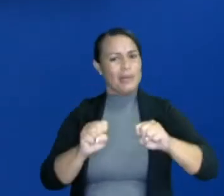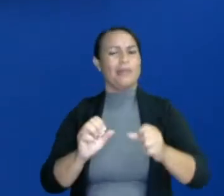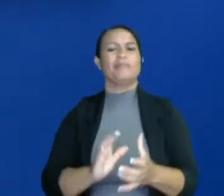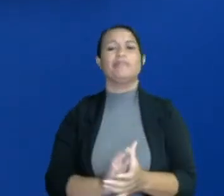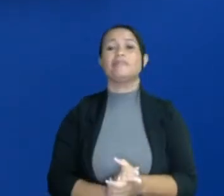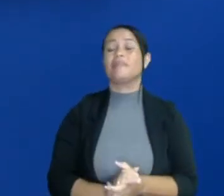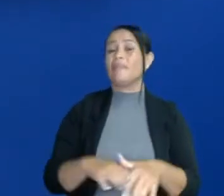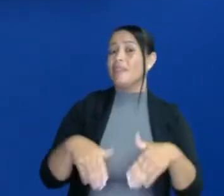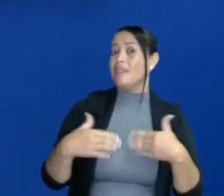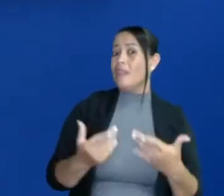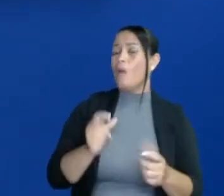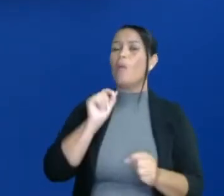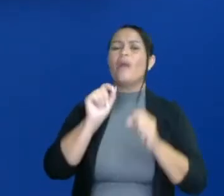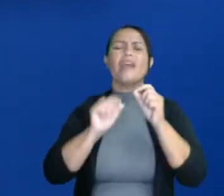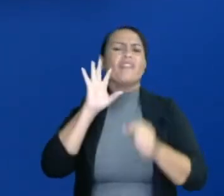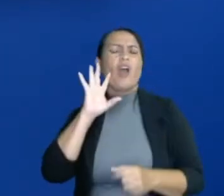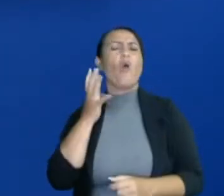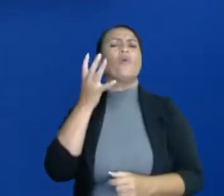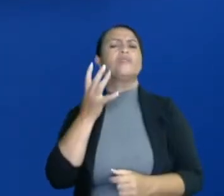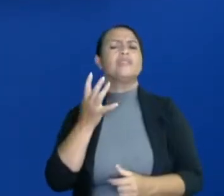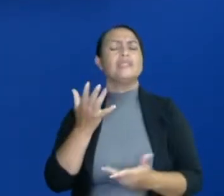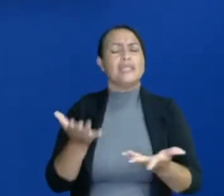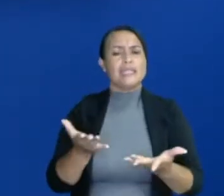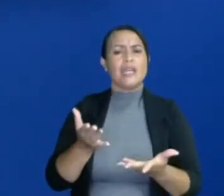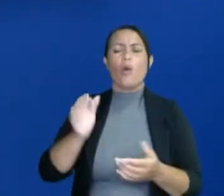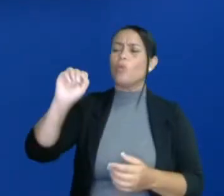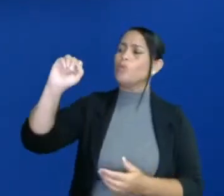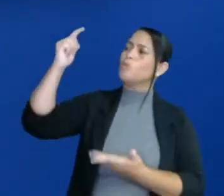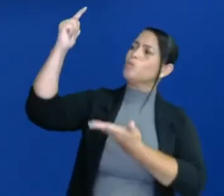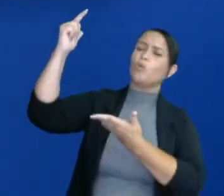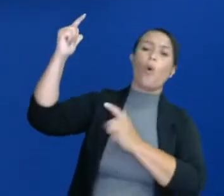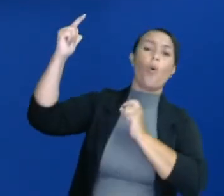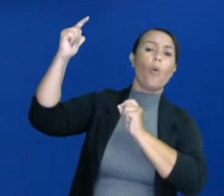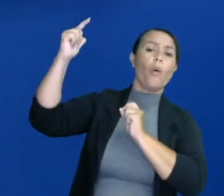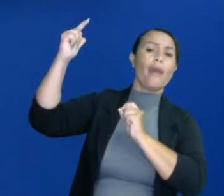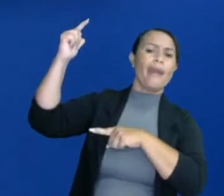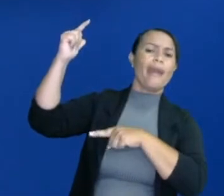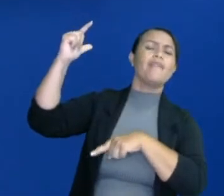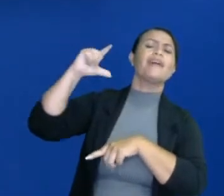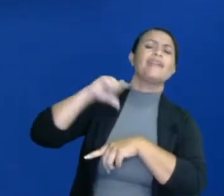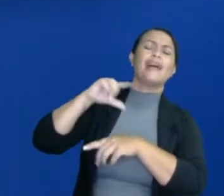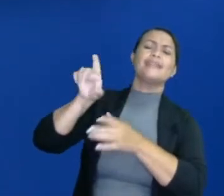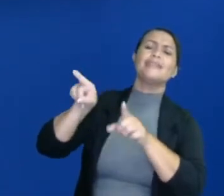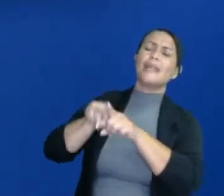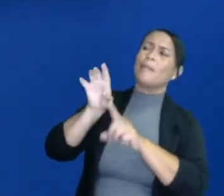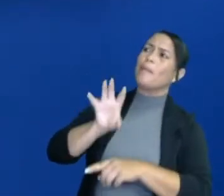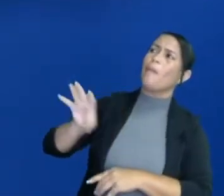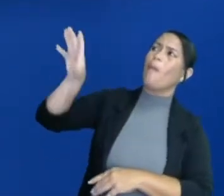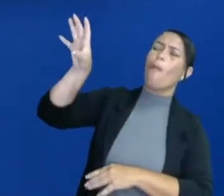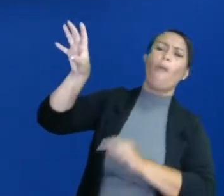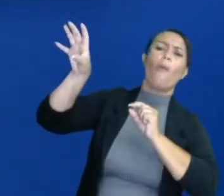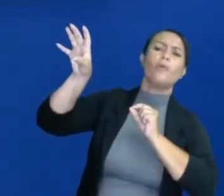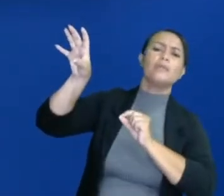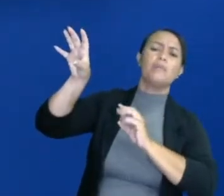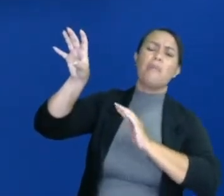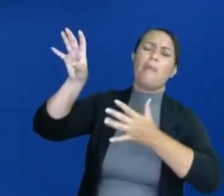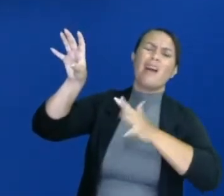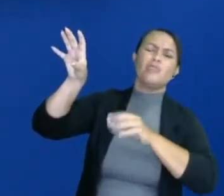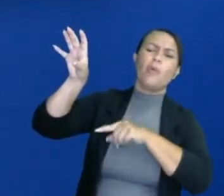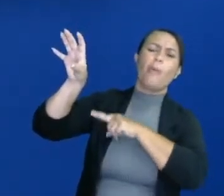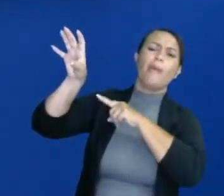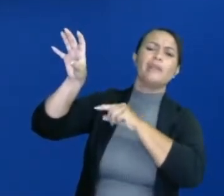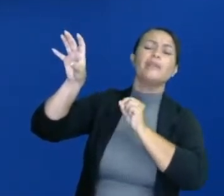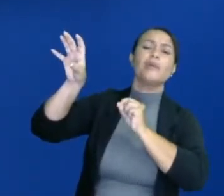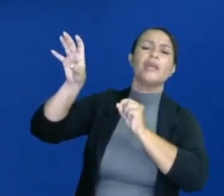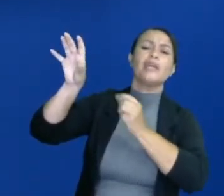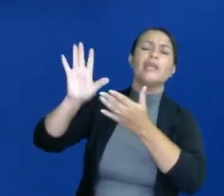isso? E aí o que é que vai acontecer? Nesse sentido do Sol, ele vai estar sempre posicionado, ou mais ou menos posicionado em